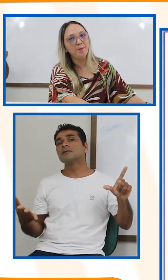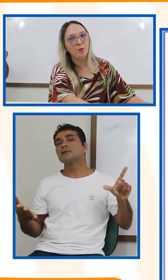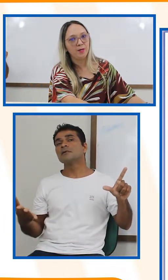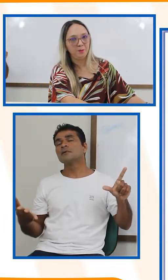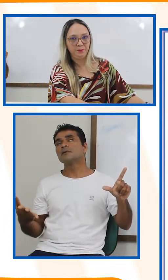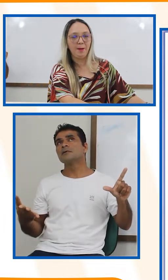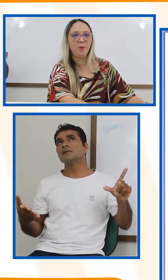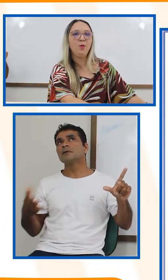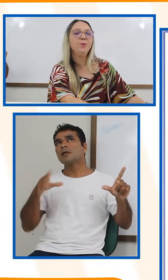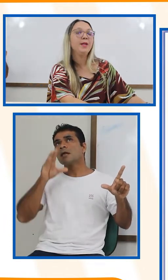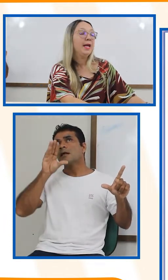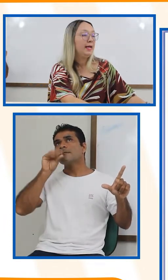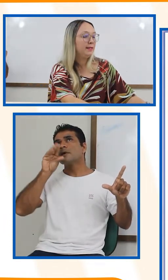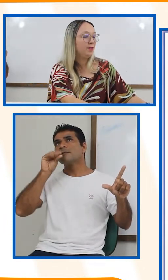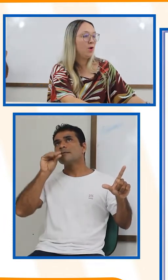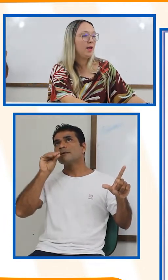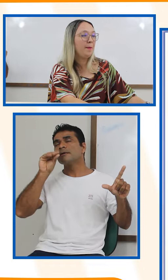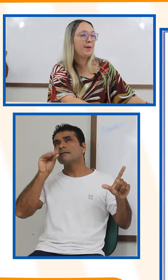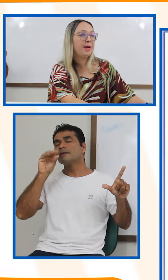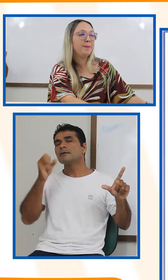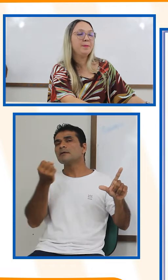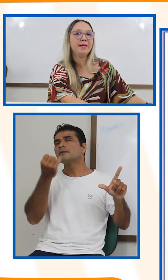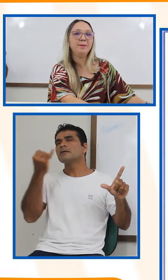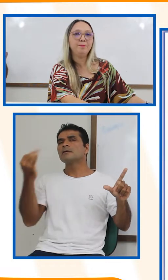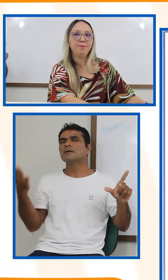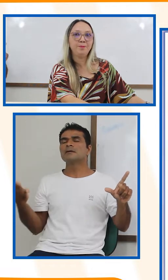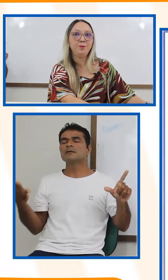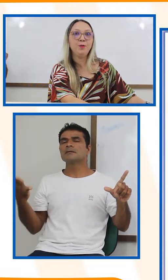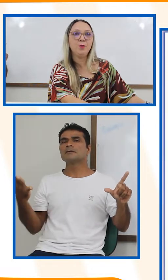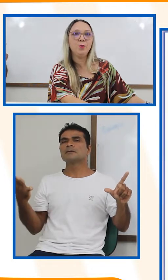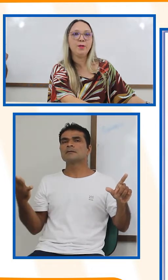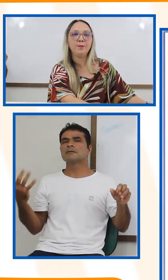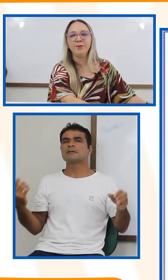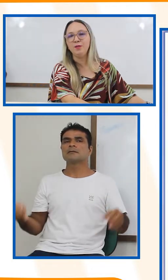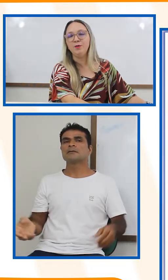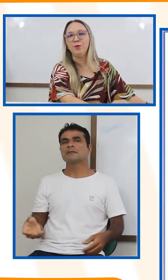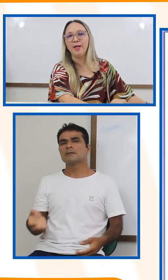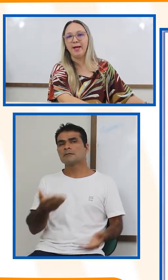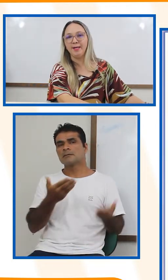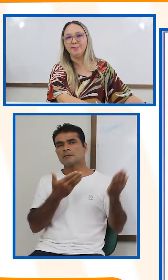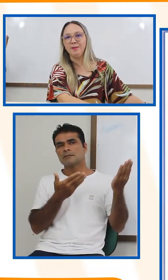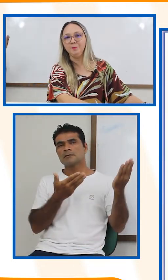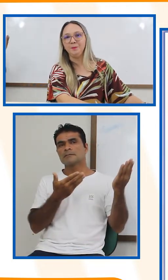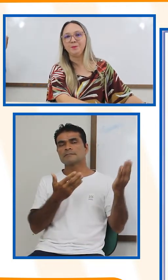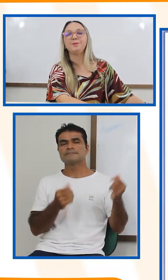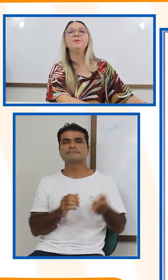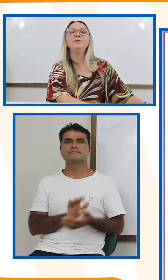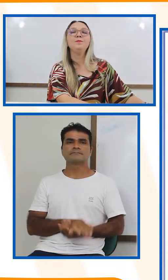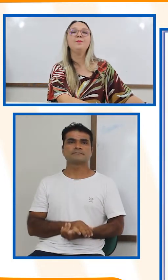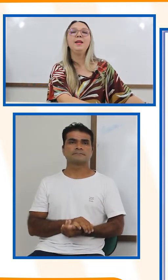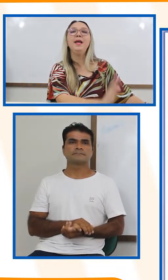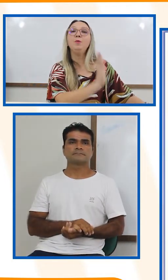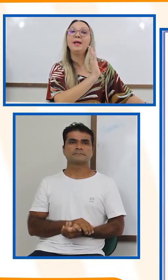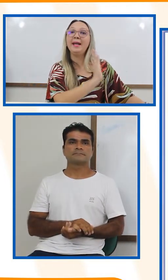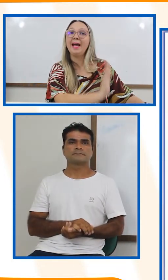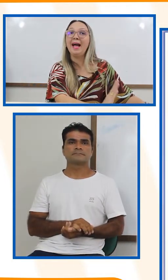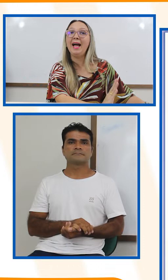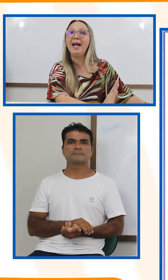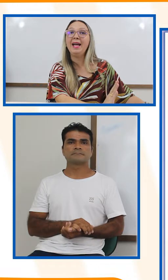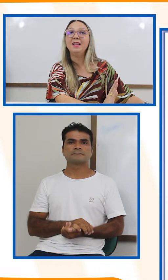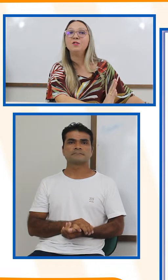eu abro a boca, tá bom? Então, olha a primeira figura. Que figura é essa? É